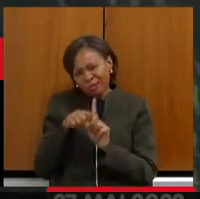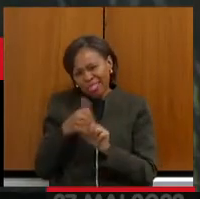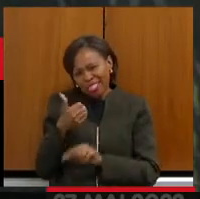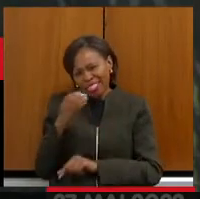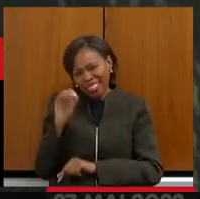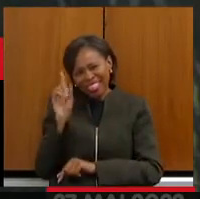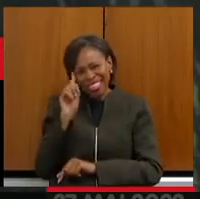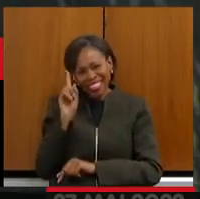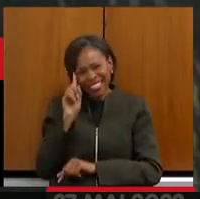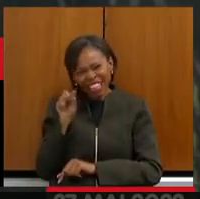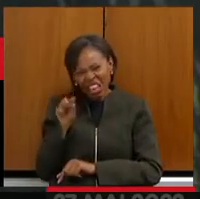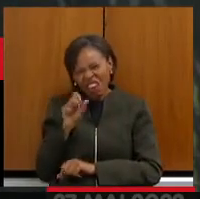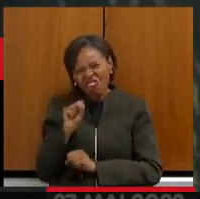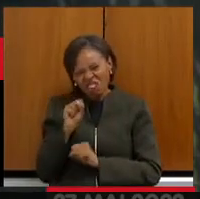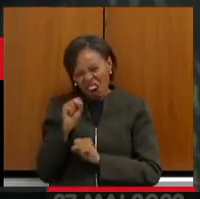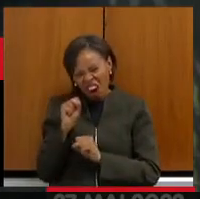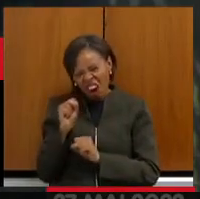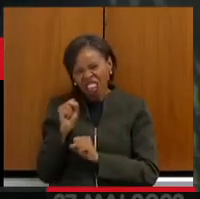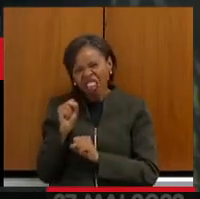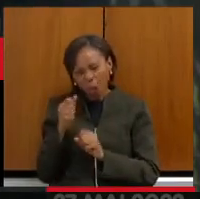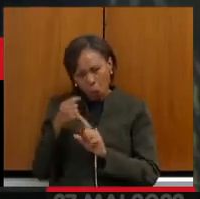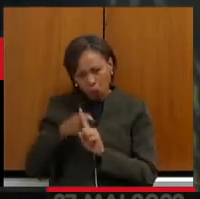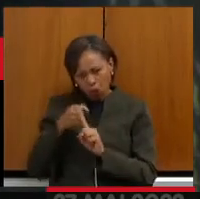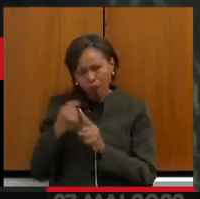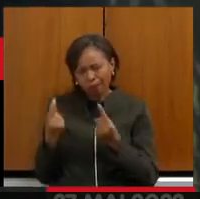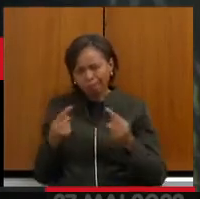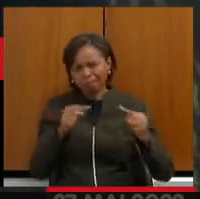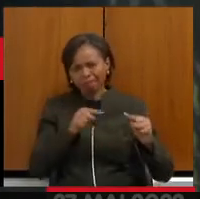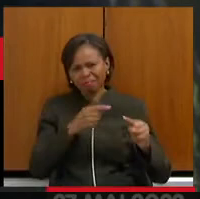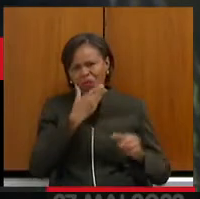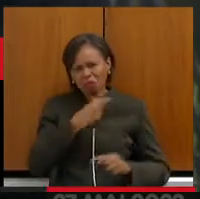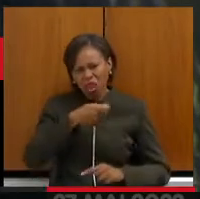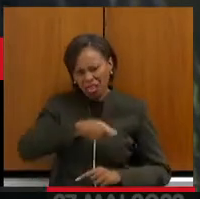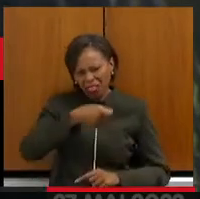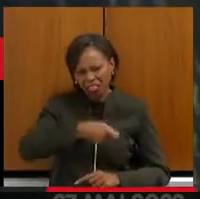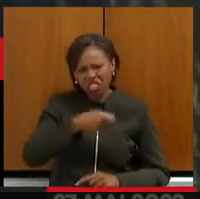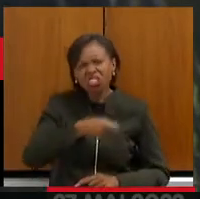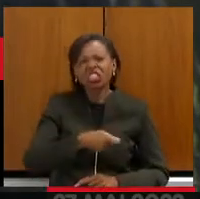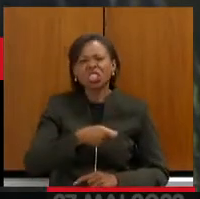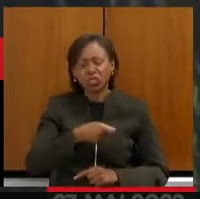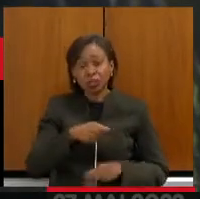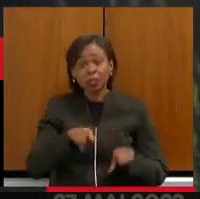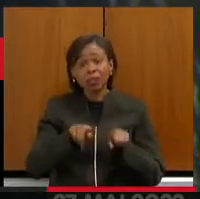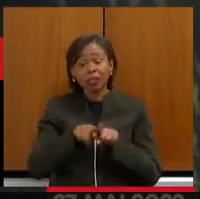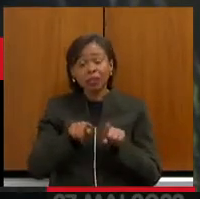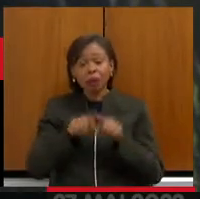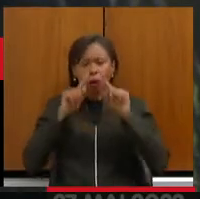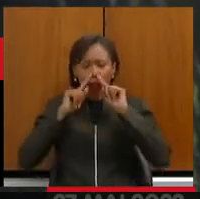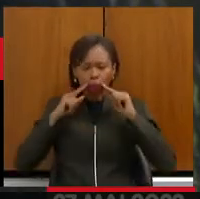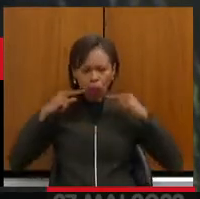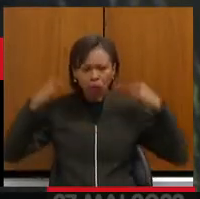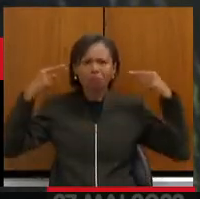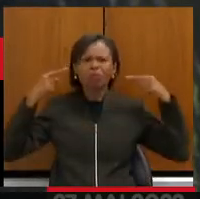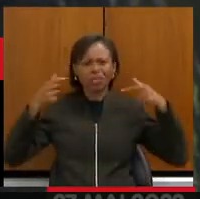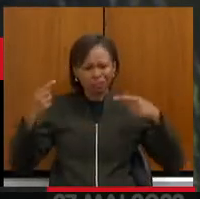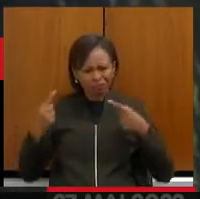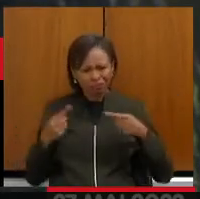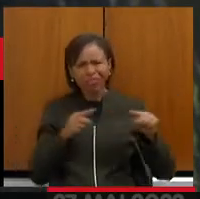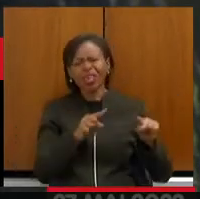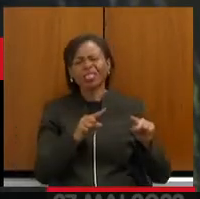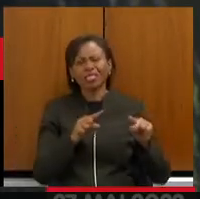lutando contra o machismo contra o patriarcado por todas que também estão por vir